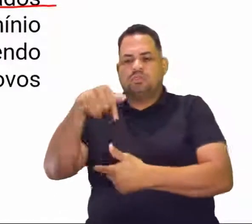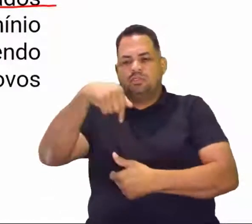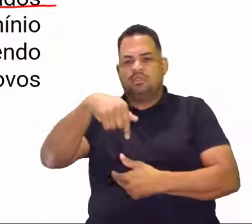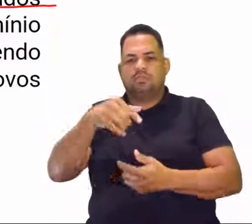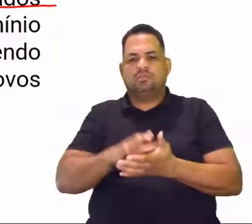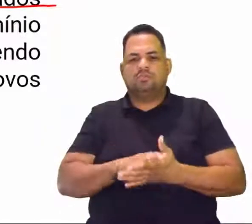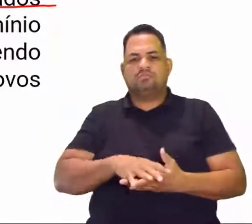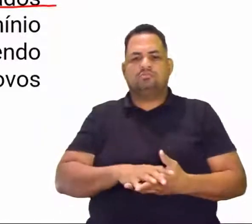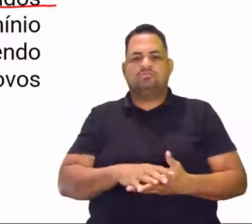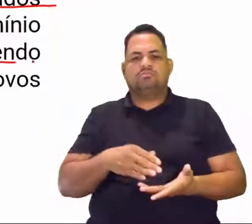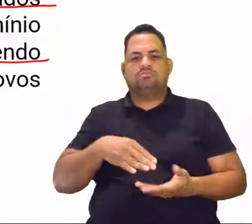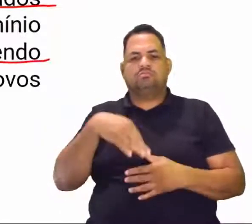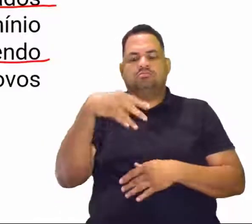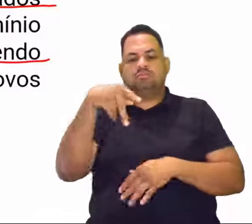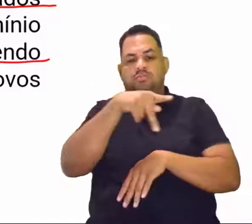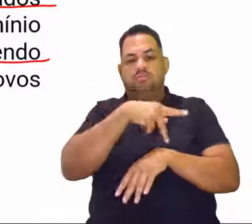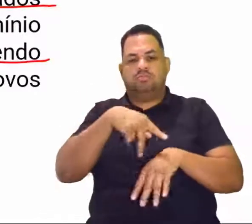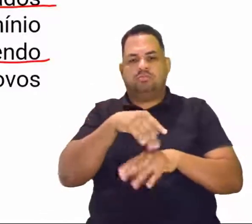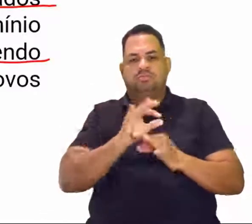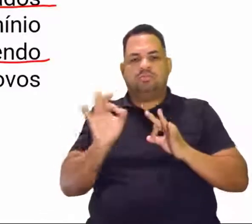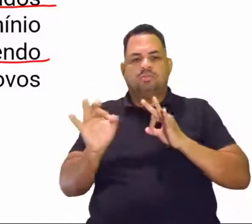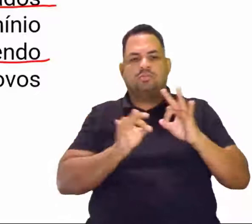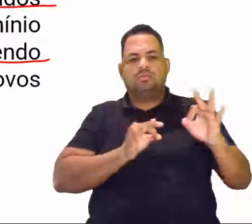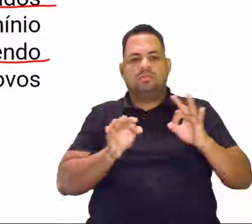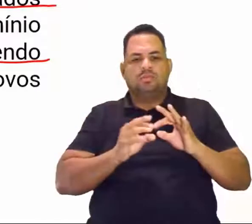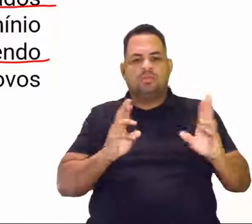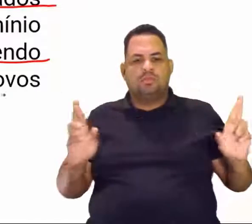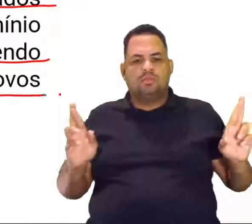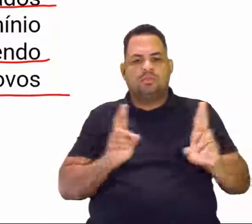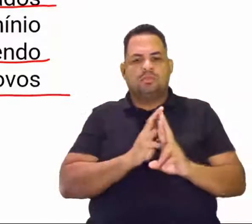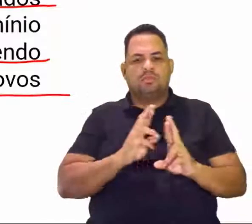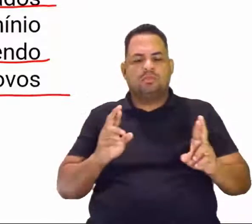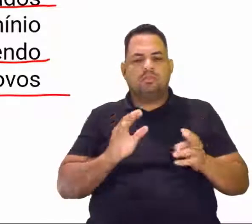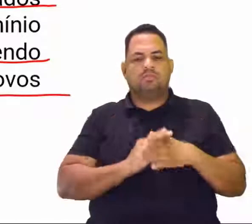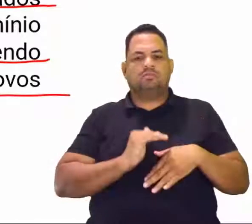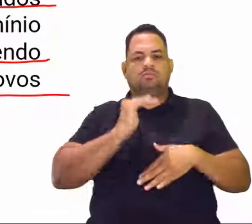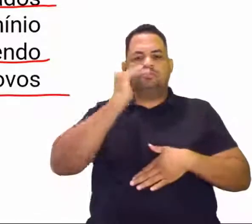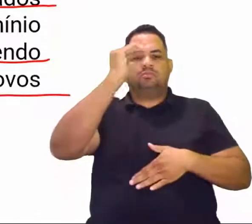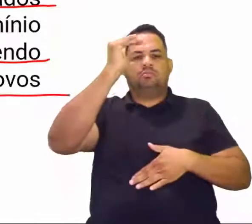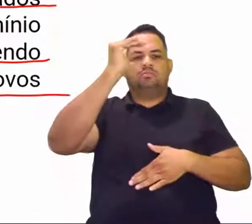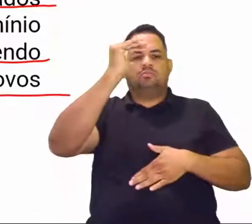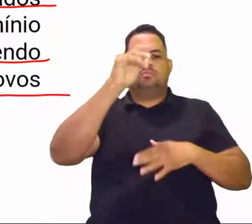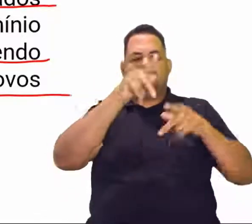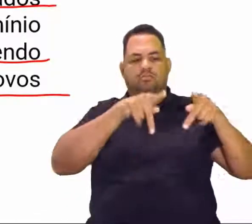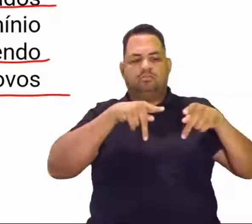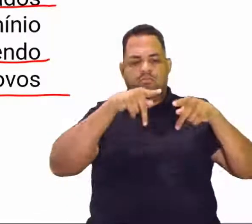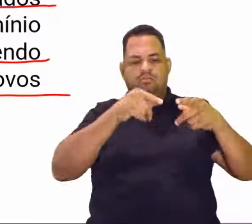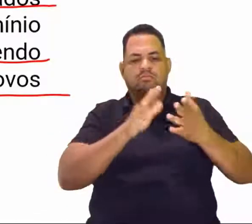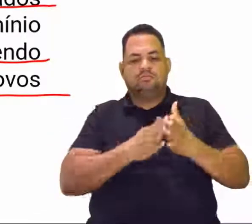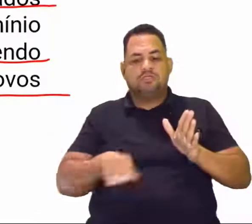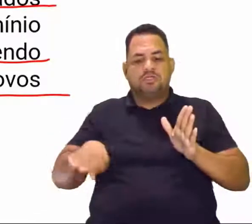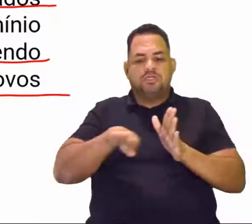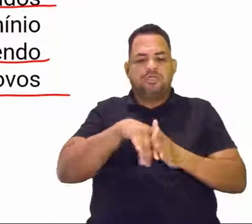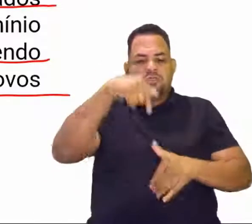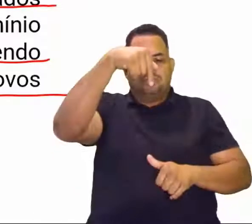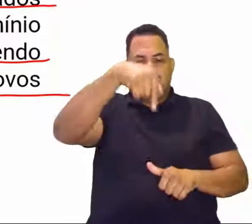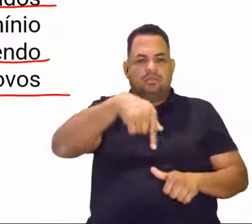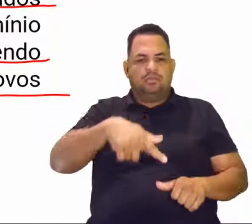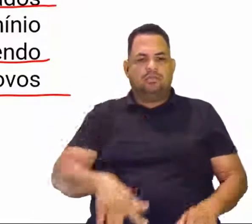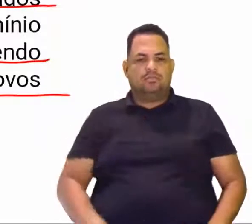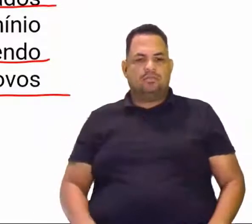ocorreu aqui no nosso país né estabelecendo uma relação de superioridade dos povos colonizadores